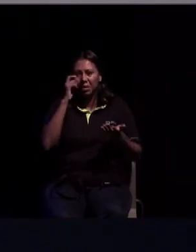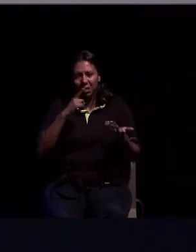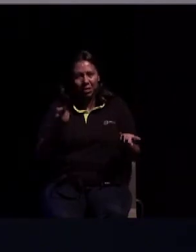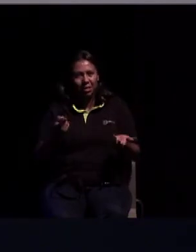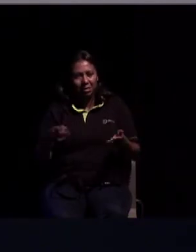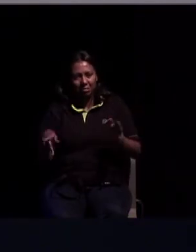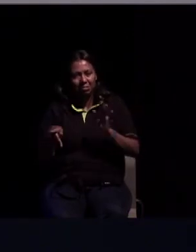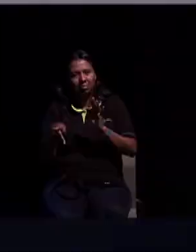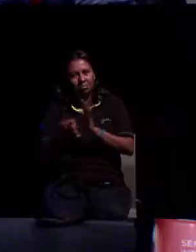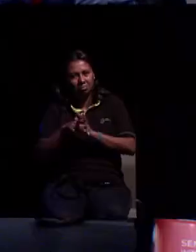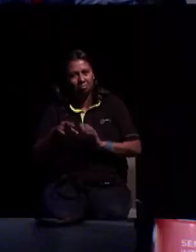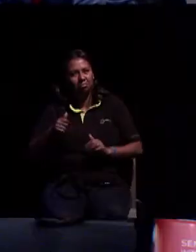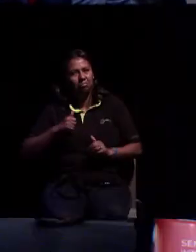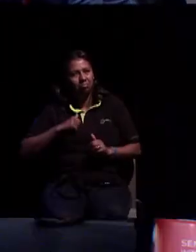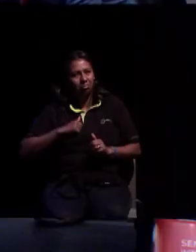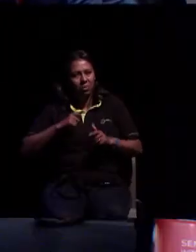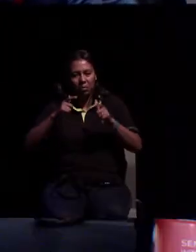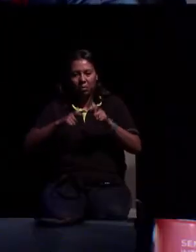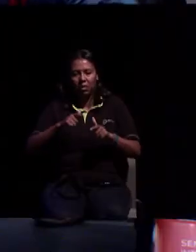Juazeiro do Norte.